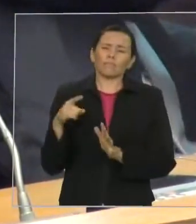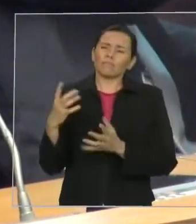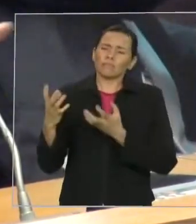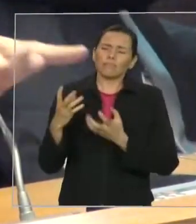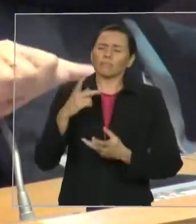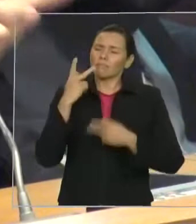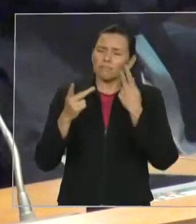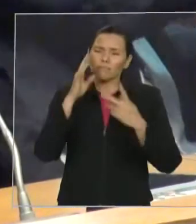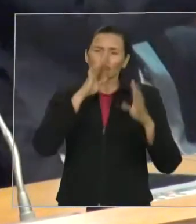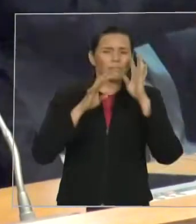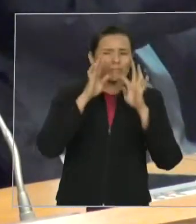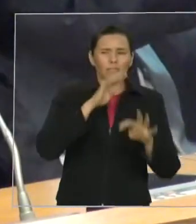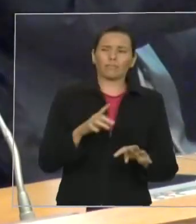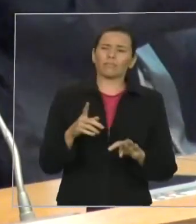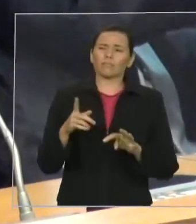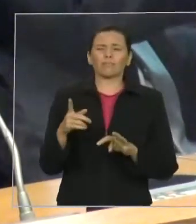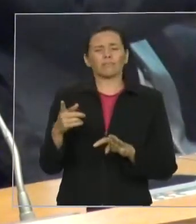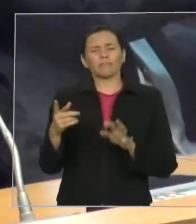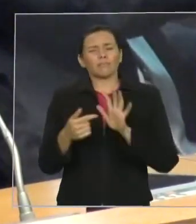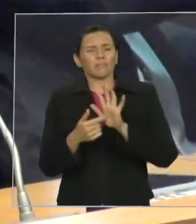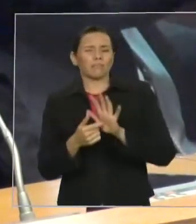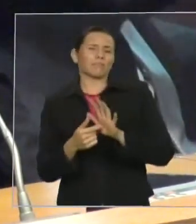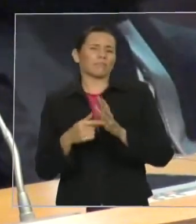falo como se chegou a